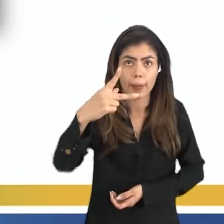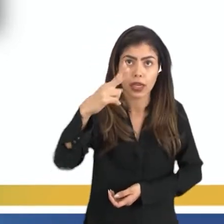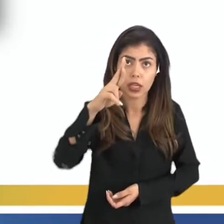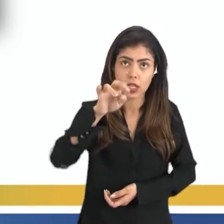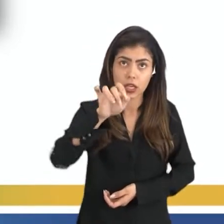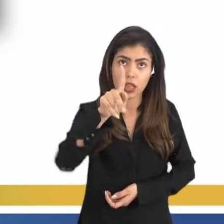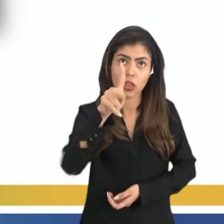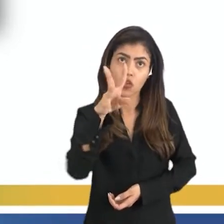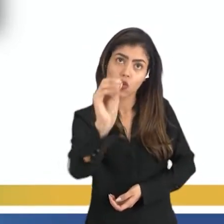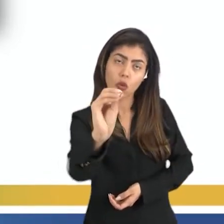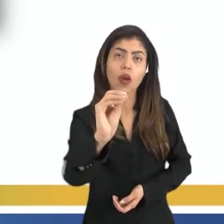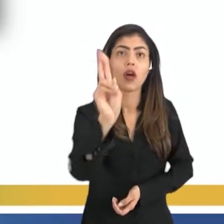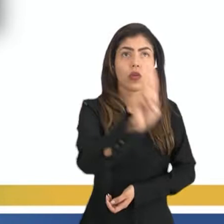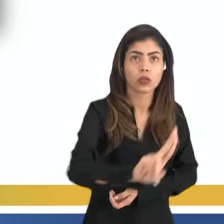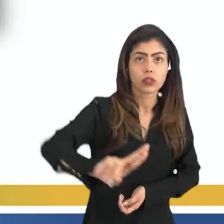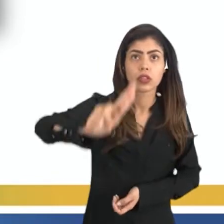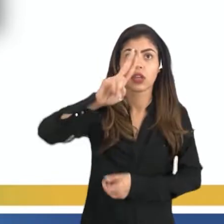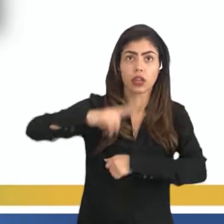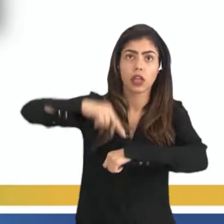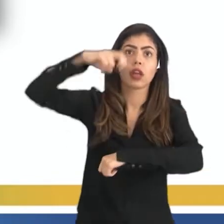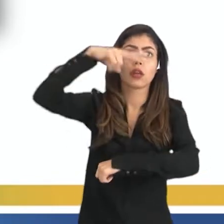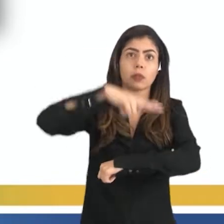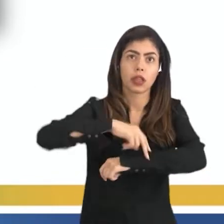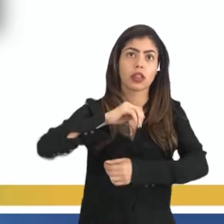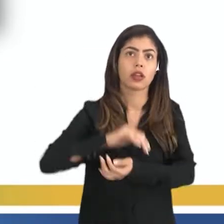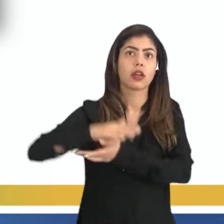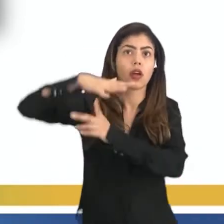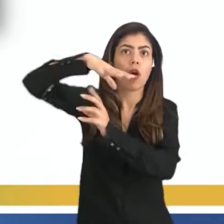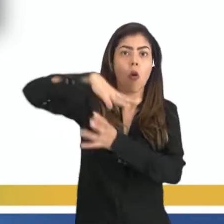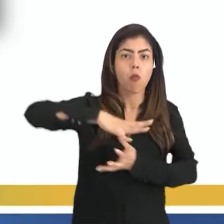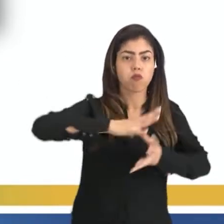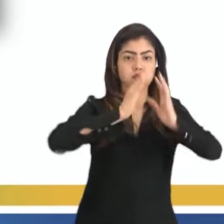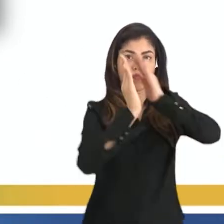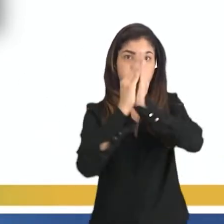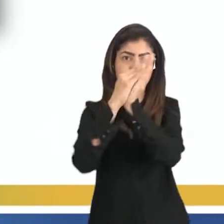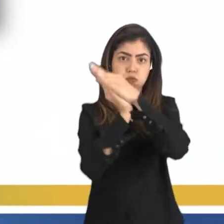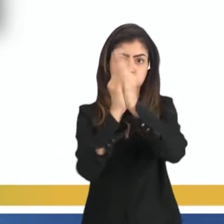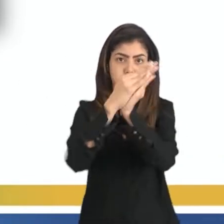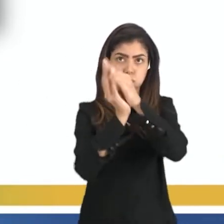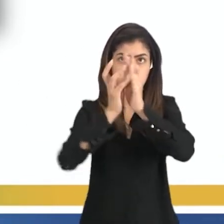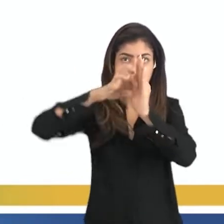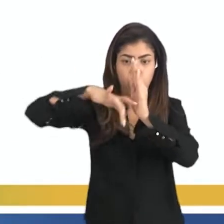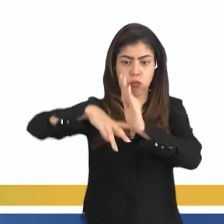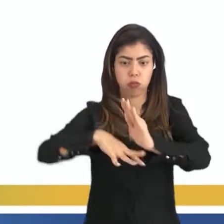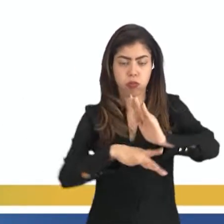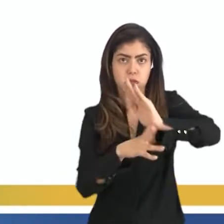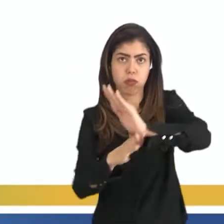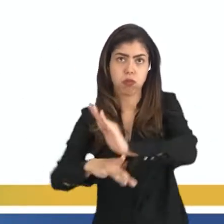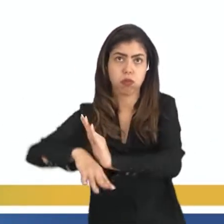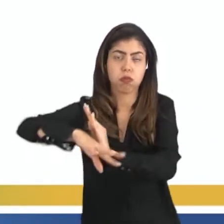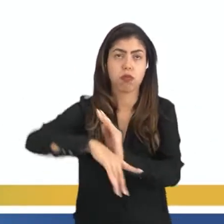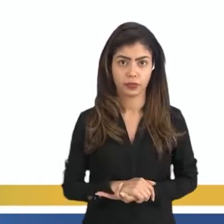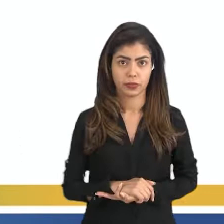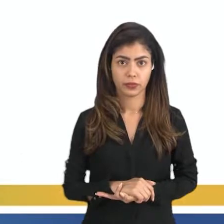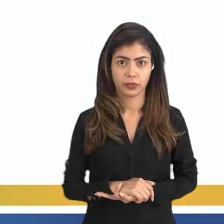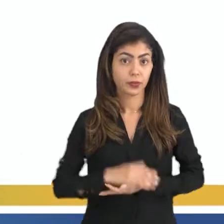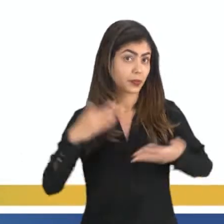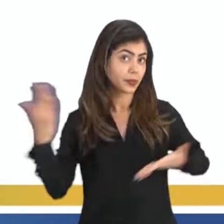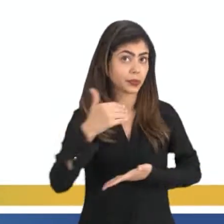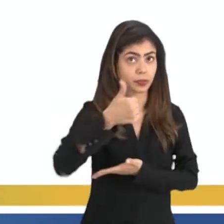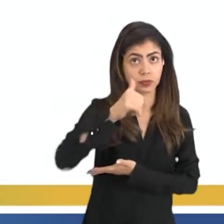Kuparenko o utiliza para saltar de um balão em chamas. Bem interessante, né? Continuando.